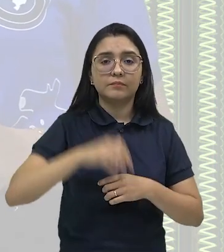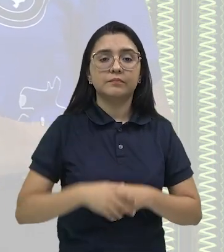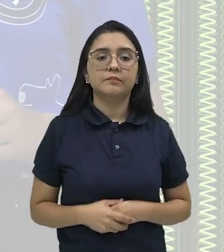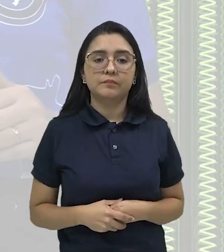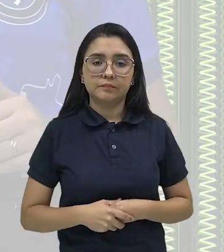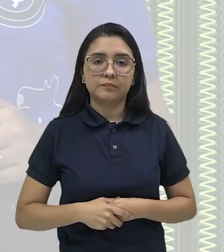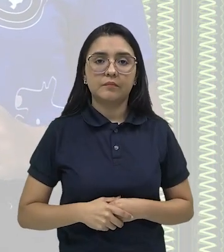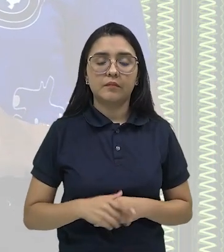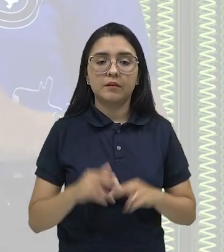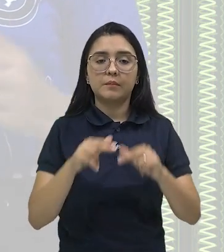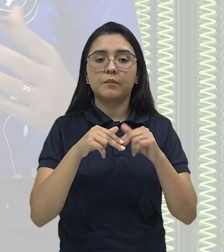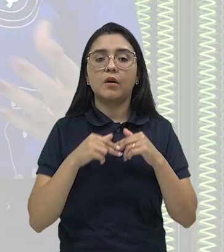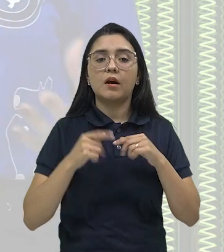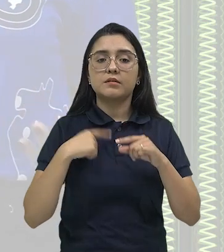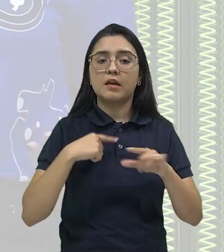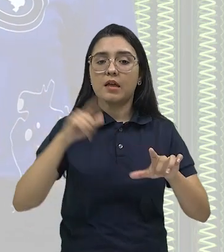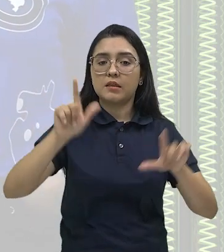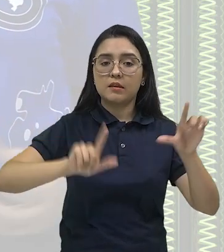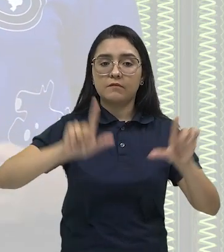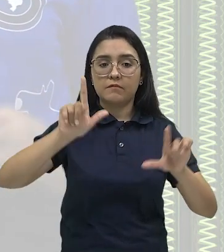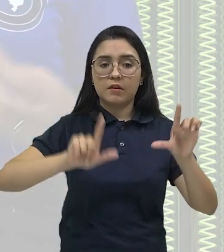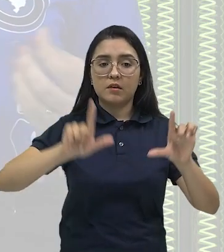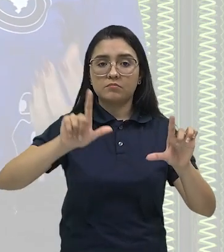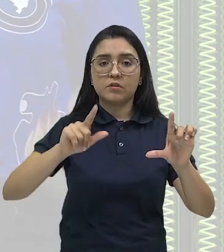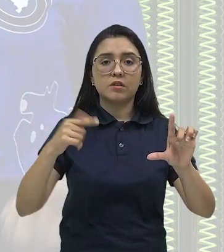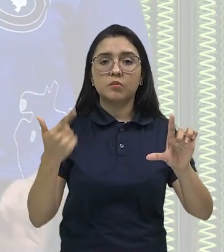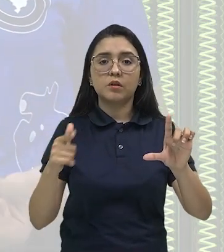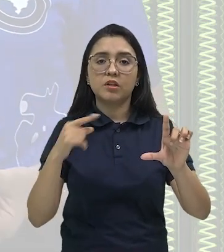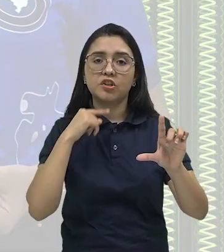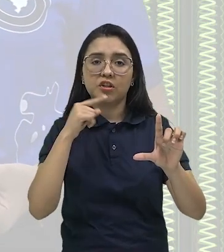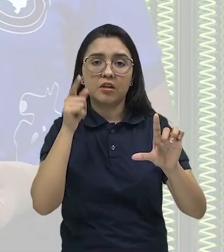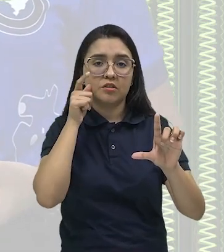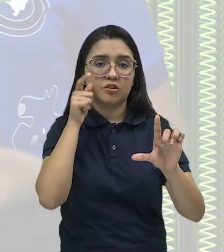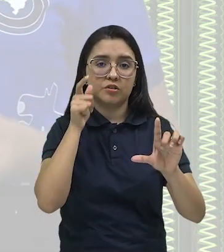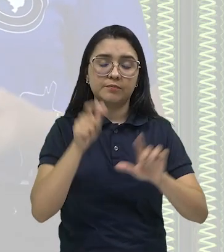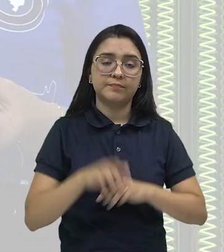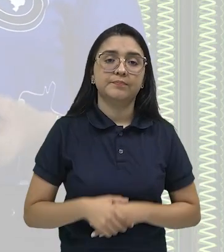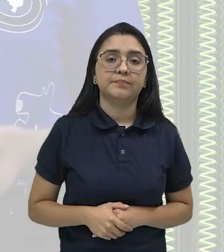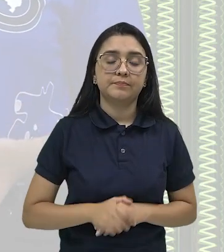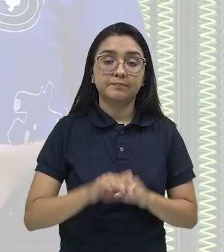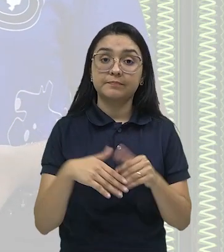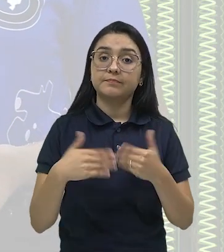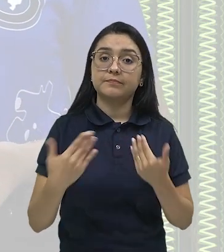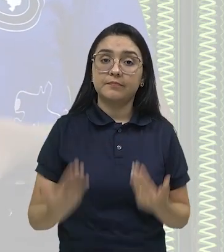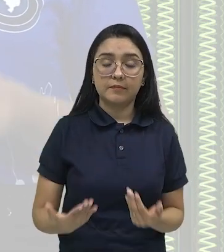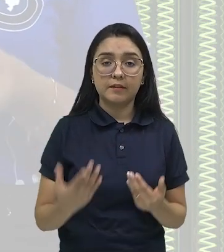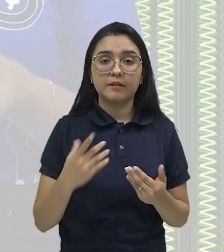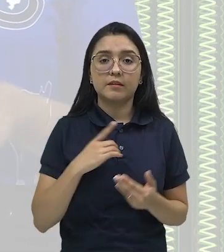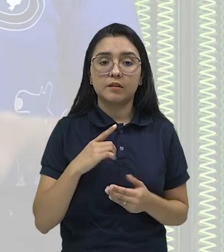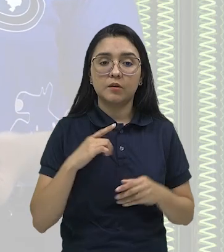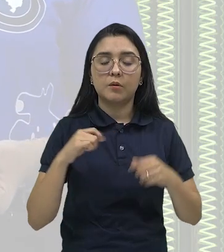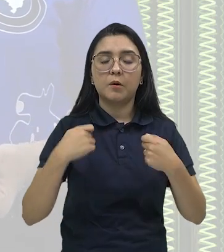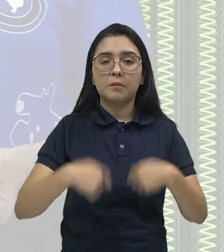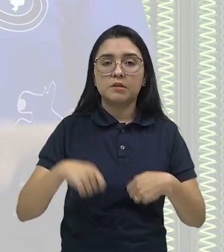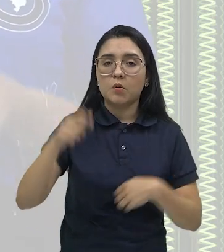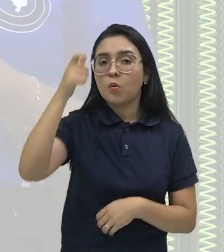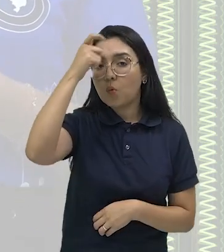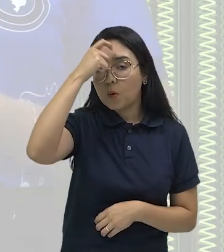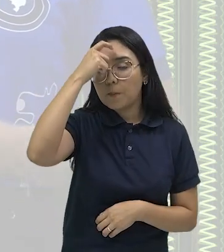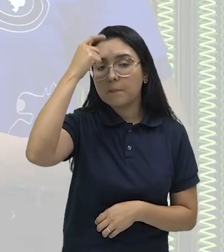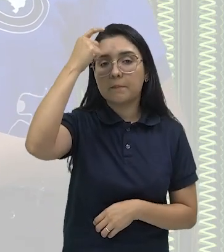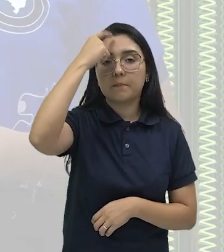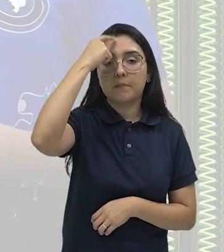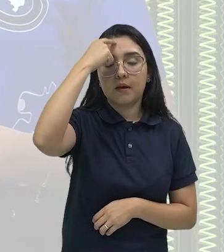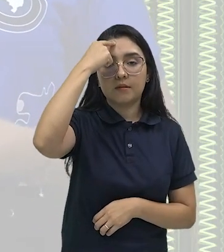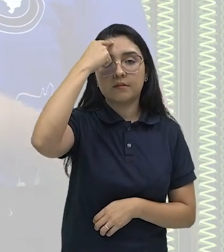vendo ali esse aparelho funcionando sem ninguém utilizando, Então é algo que a gente precisa repensar, porque